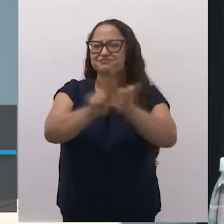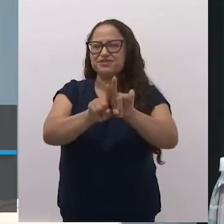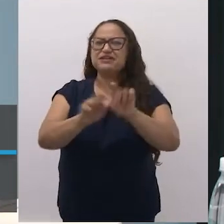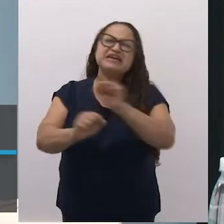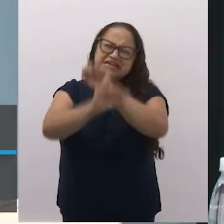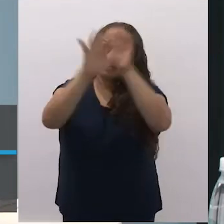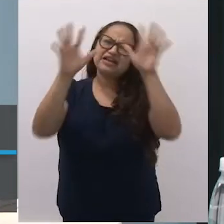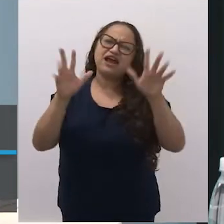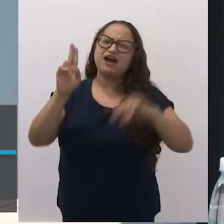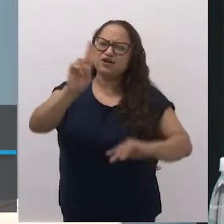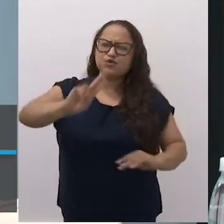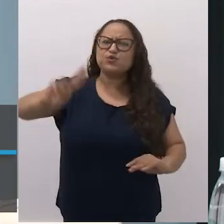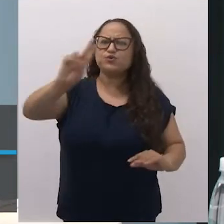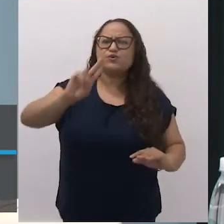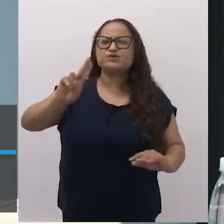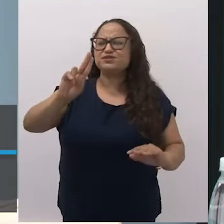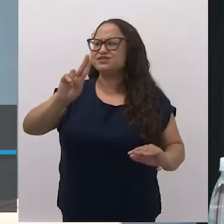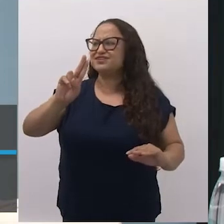claro,